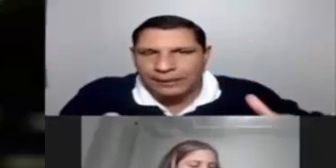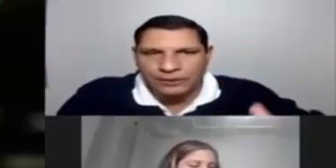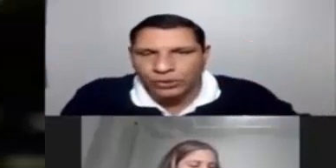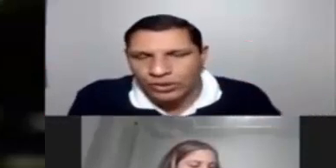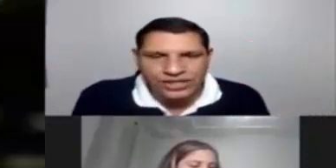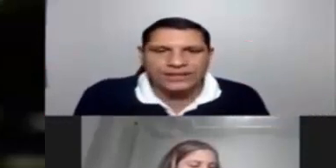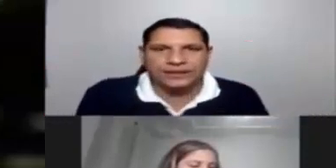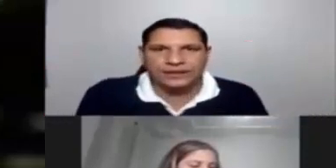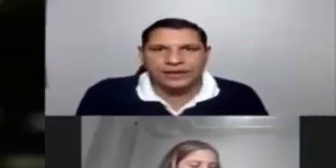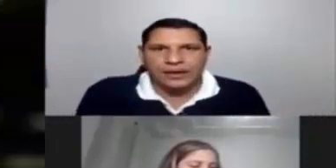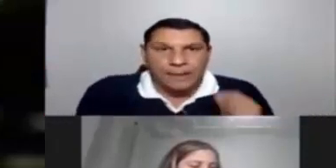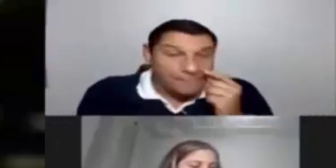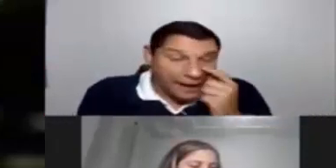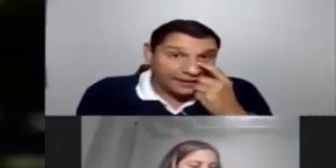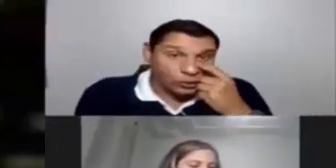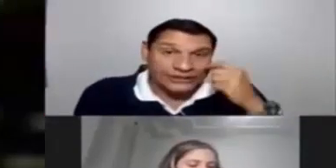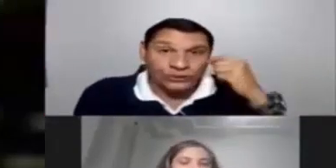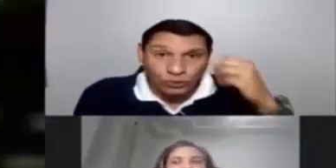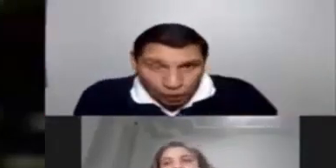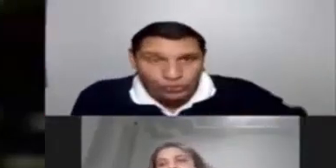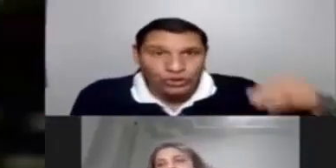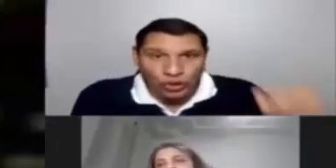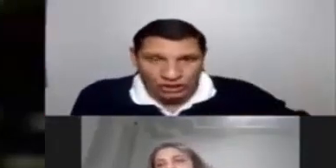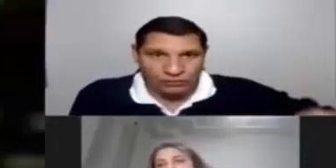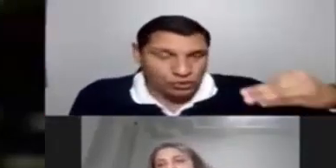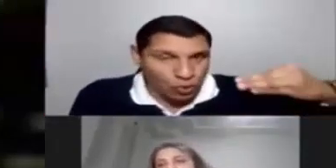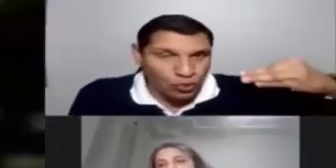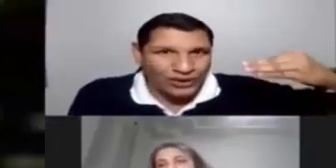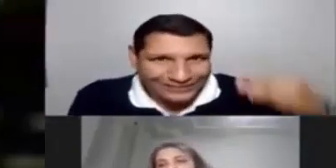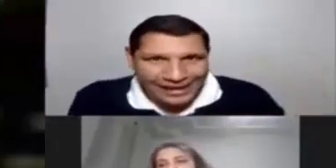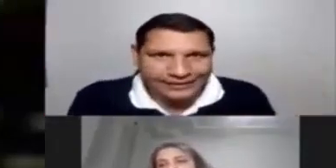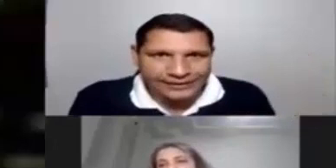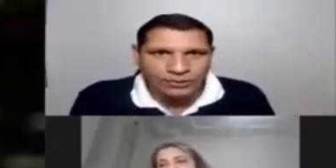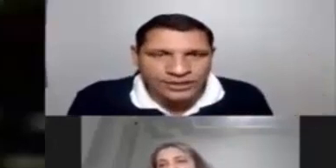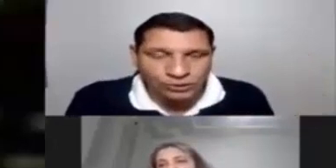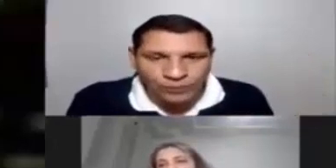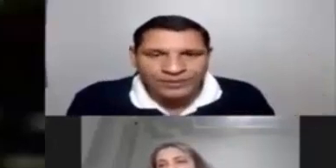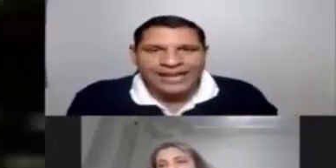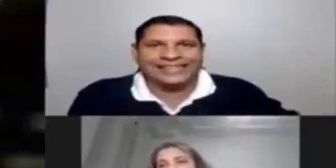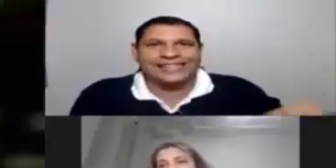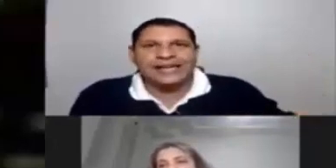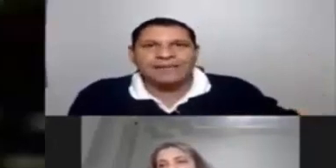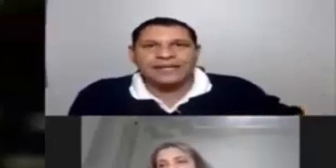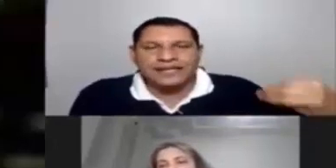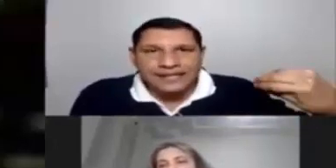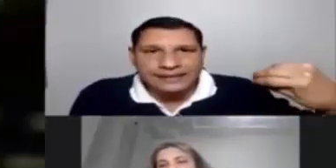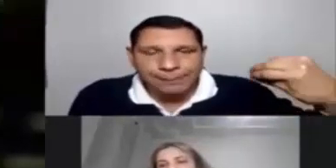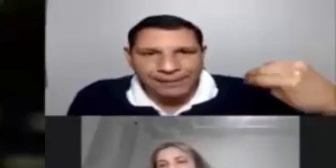mitologia ali mas o que todos nós vamos concordar aqui em uníssono é que